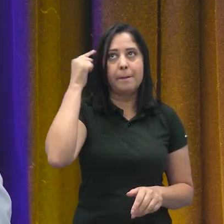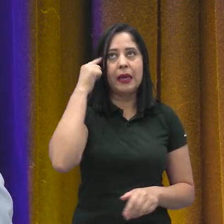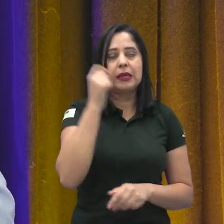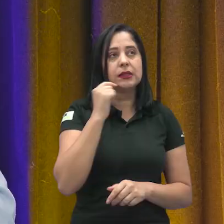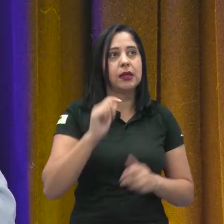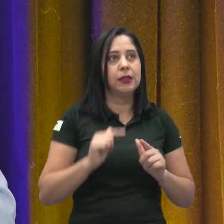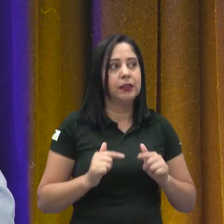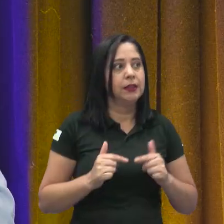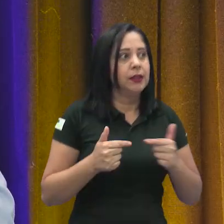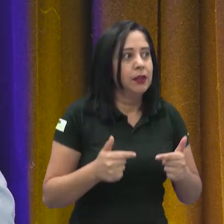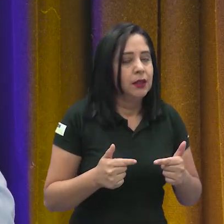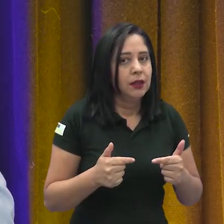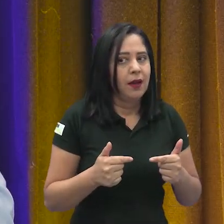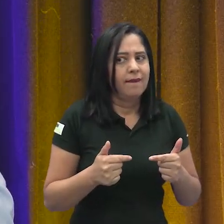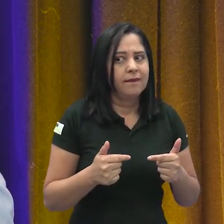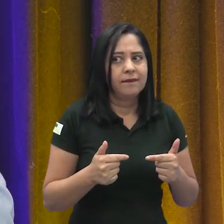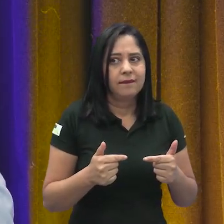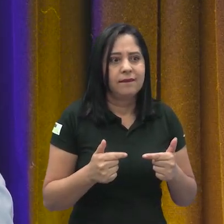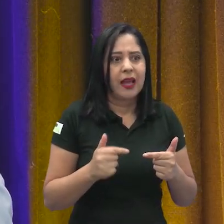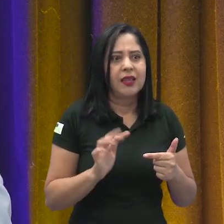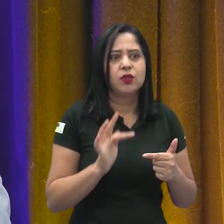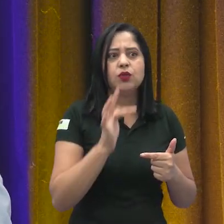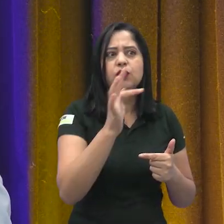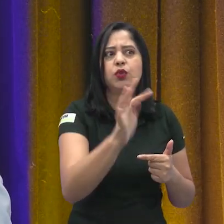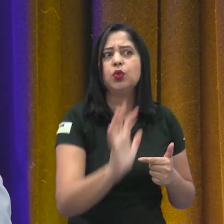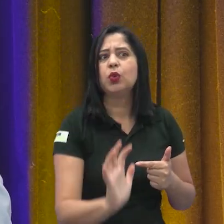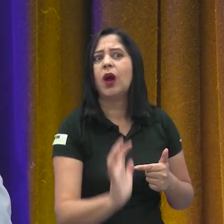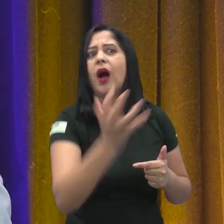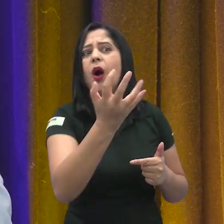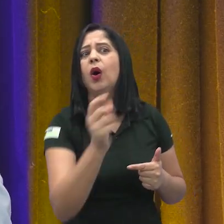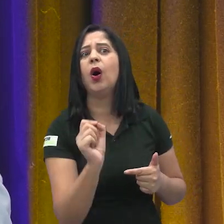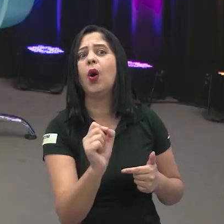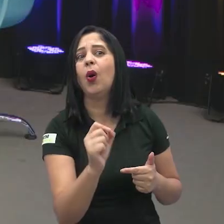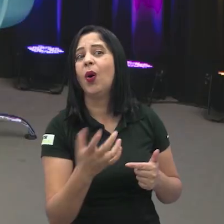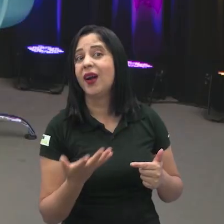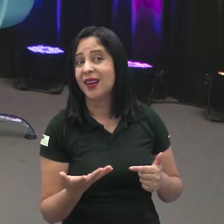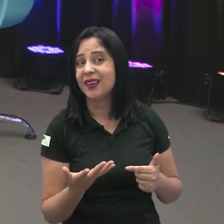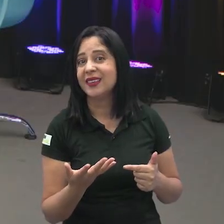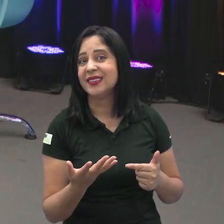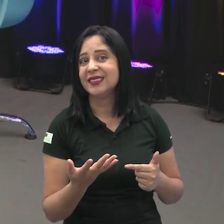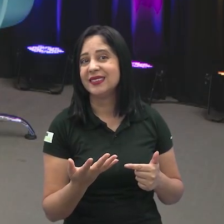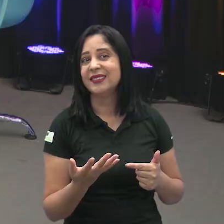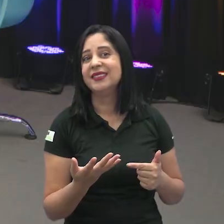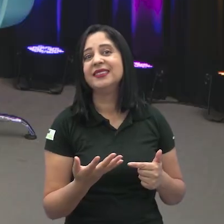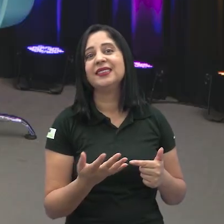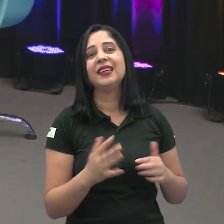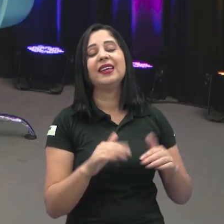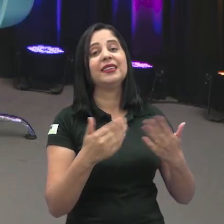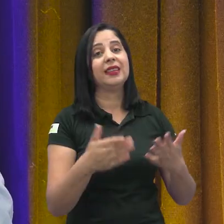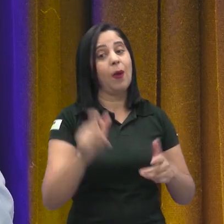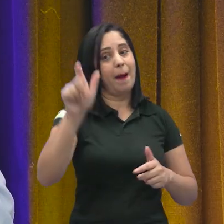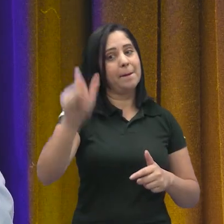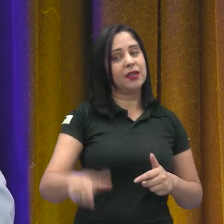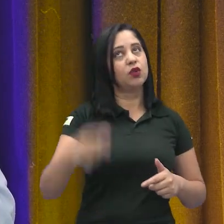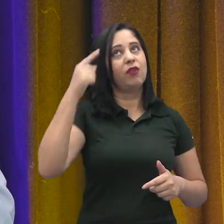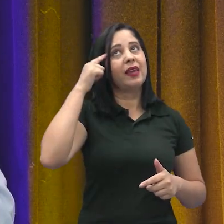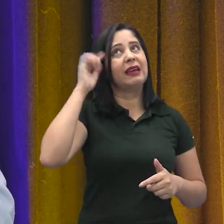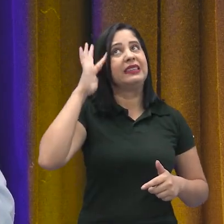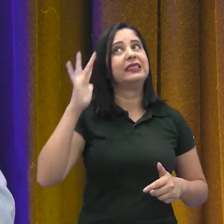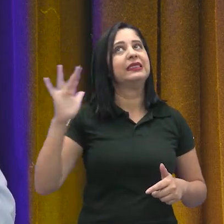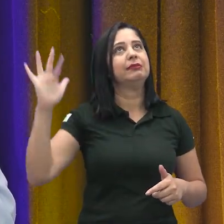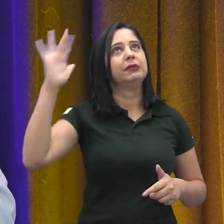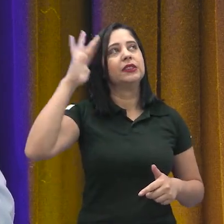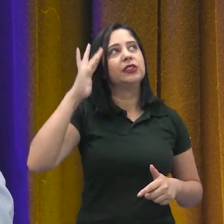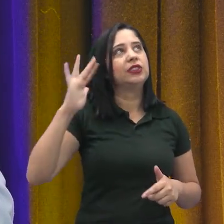em fazer, ela fica mais com medo do que pode acontecer do que necessariamente da ação. Exato, fica criando hipóteses na